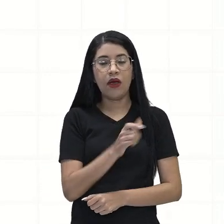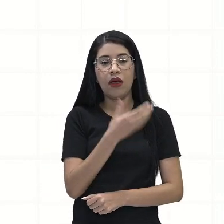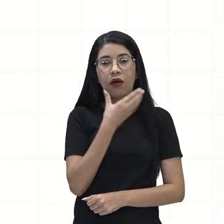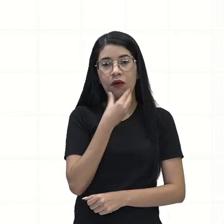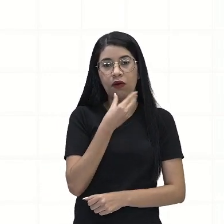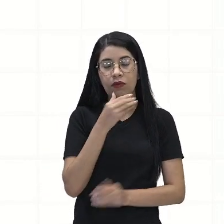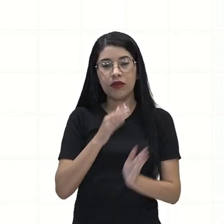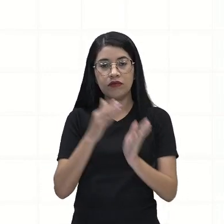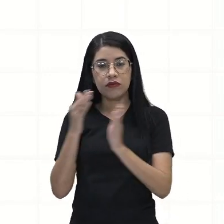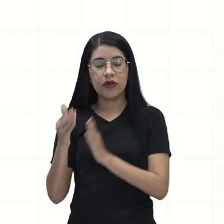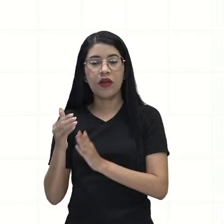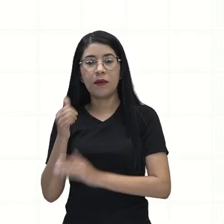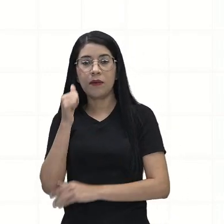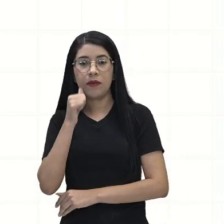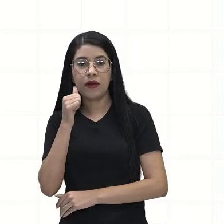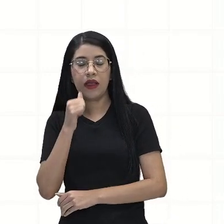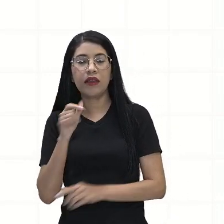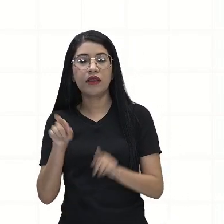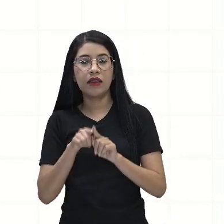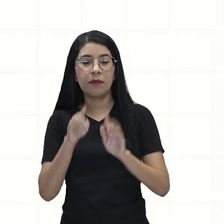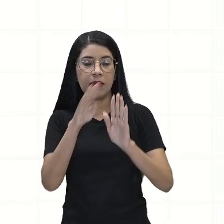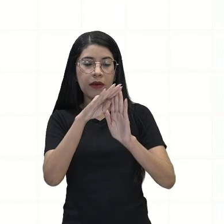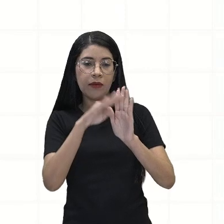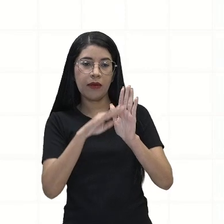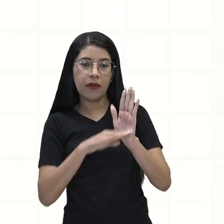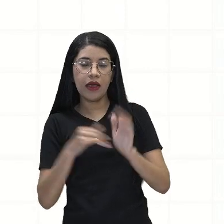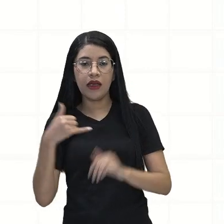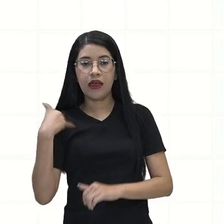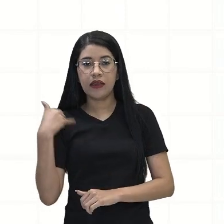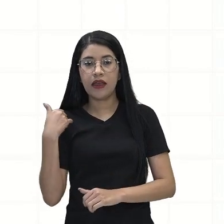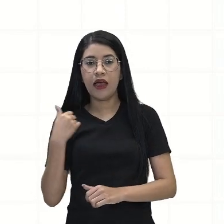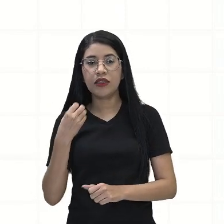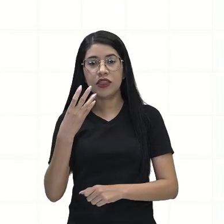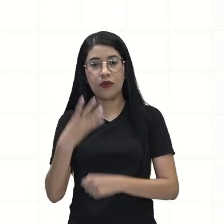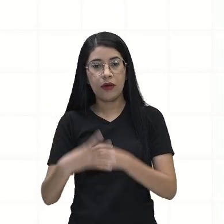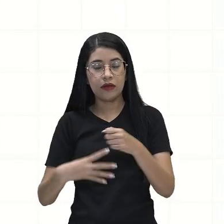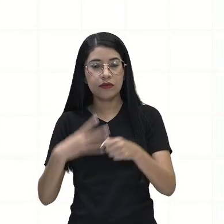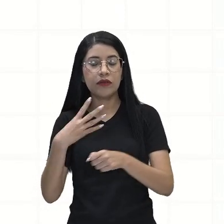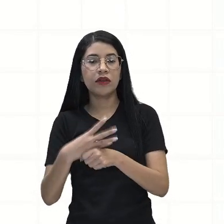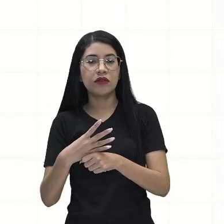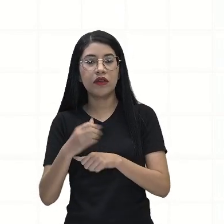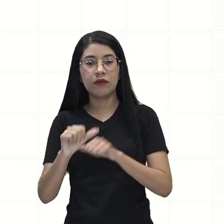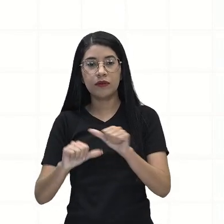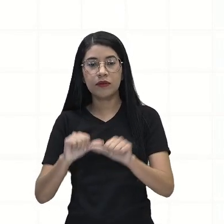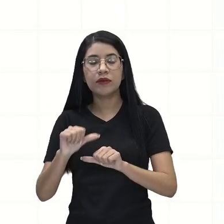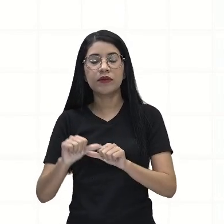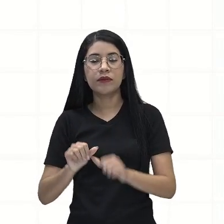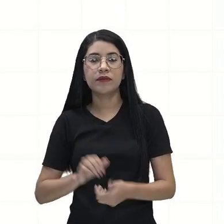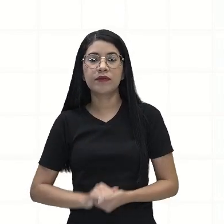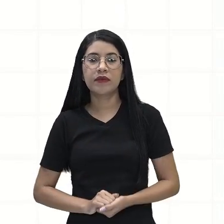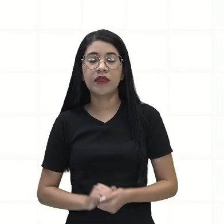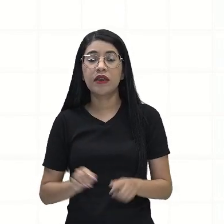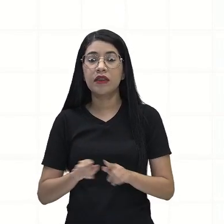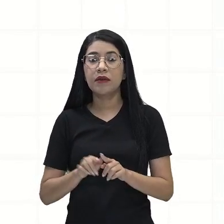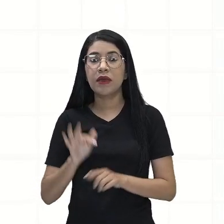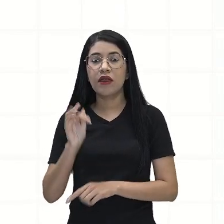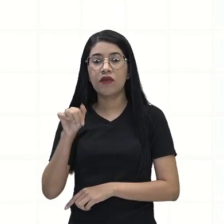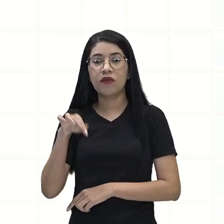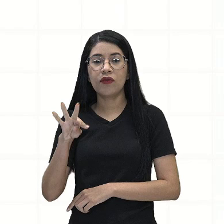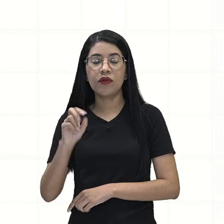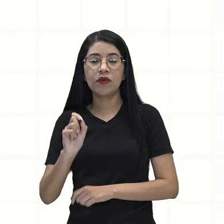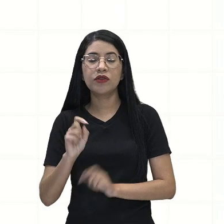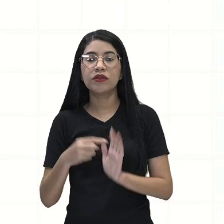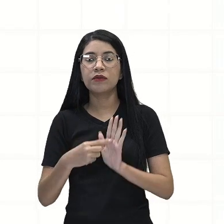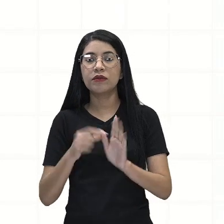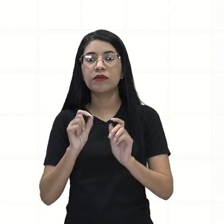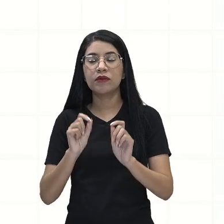todos os grupos de idade, como a gente observou, a cada 4 anos, certo? E também temos a fonte, né? Que ela está